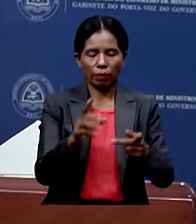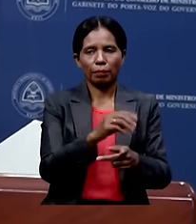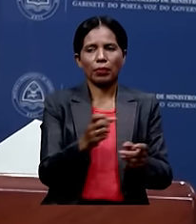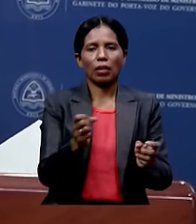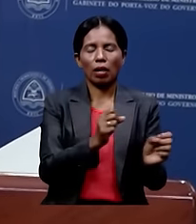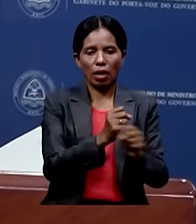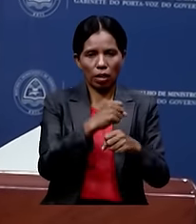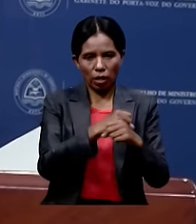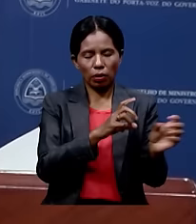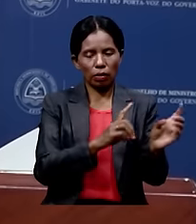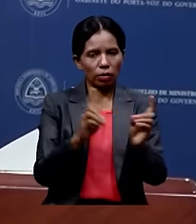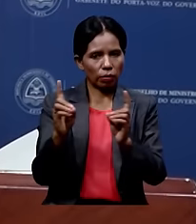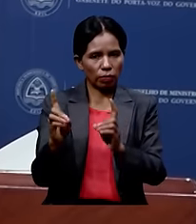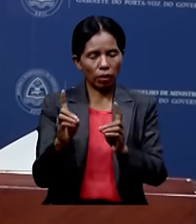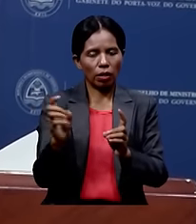nós